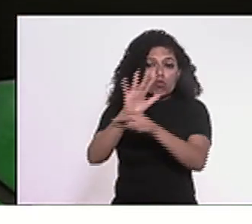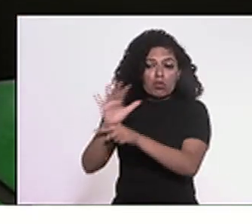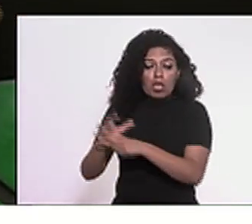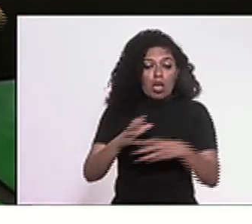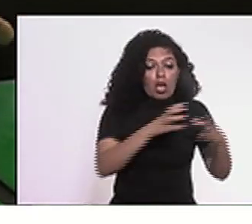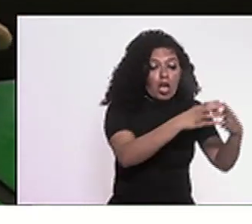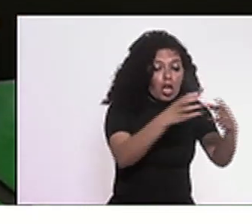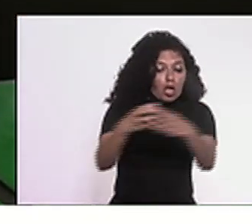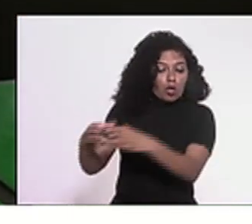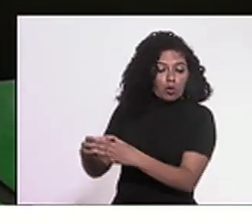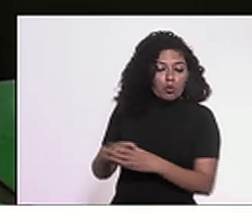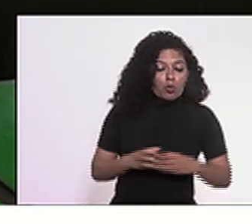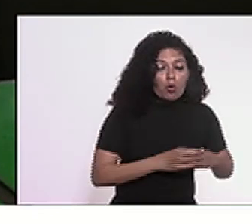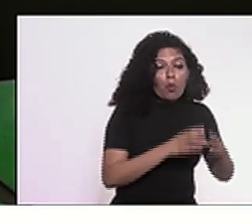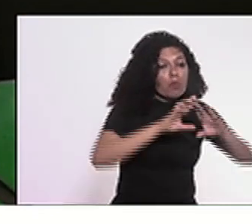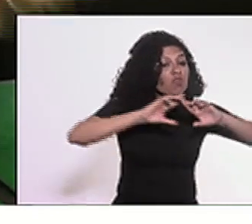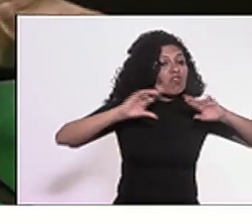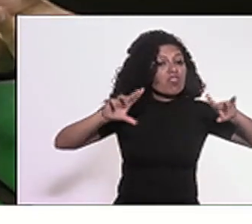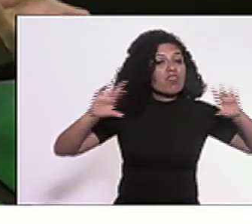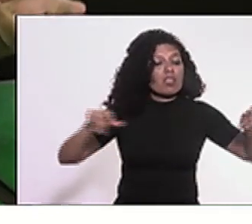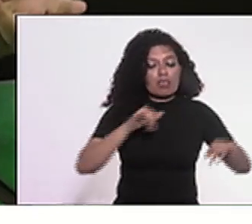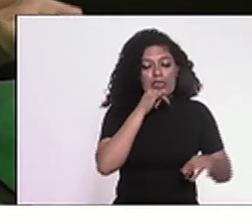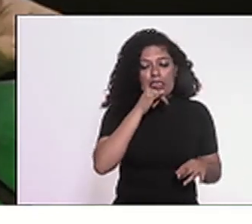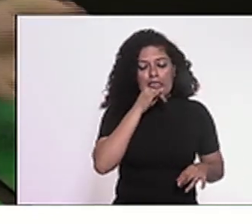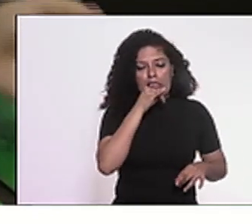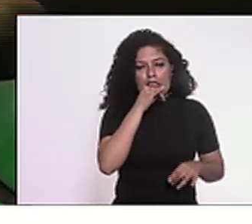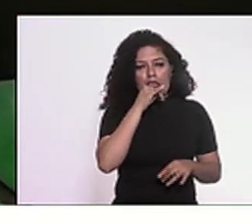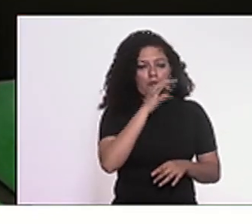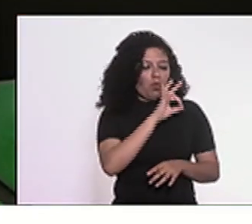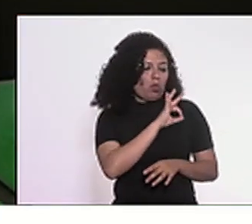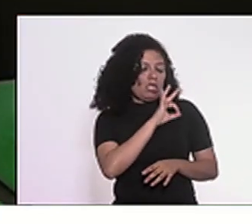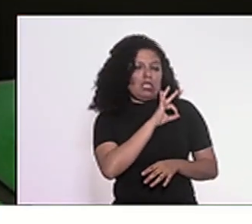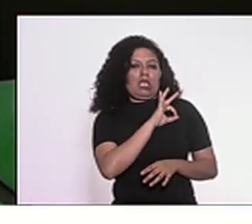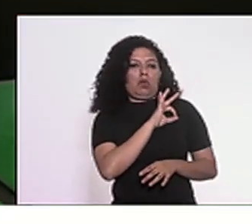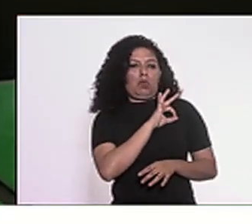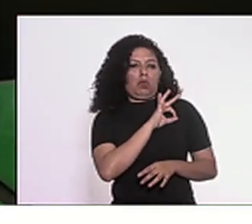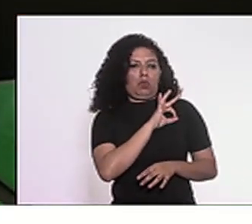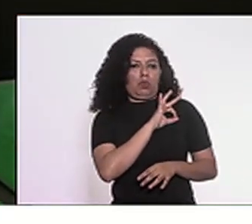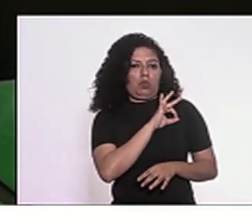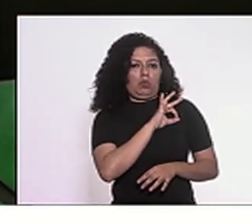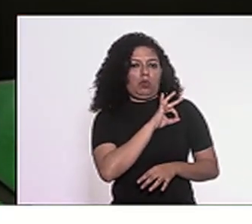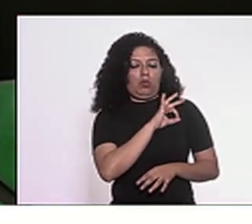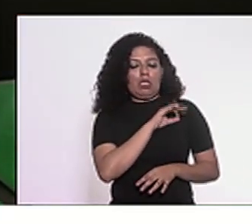policiais militares têm, para o Poder Legislativo, que é o fiscal, que é um dos...